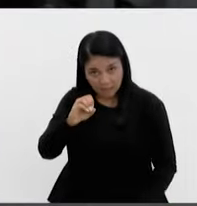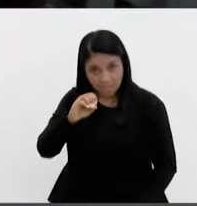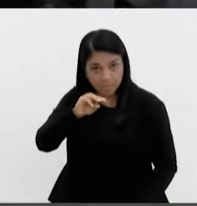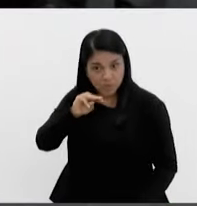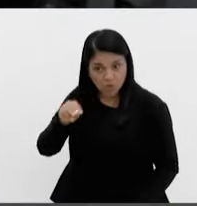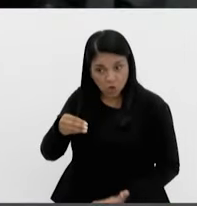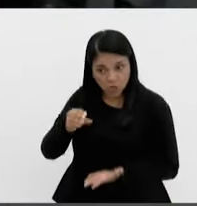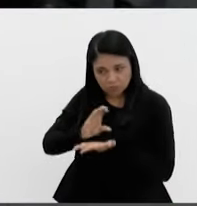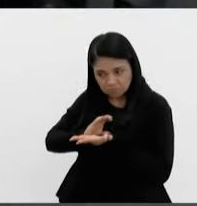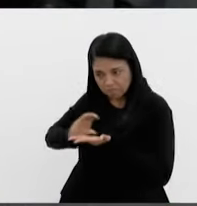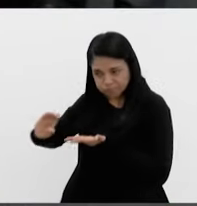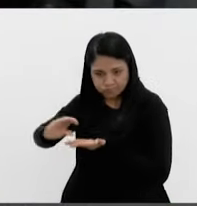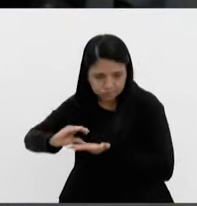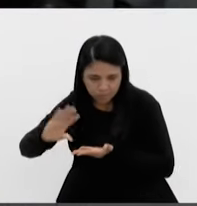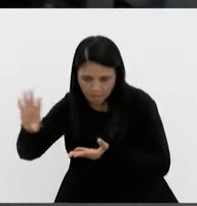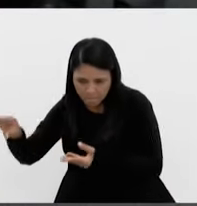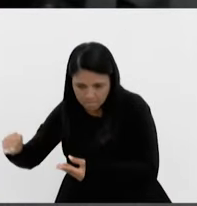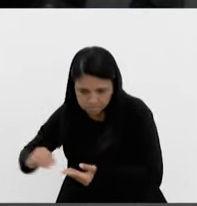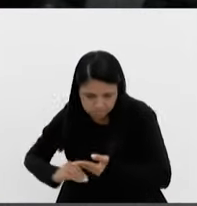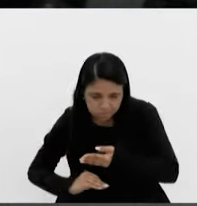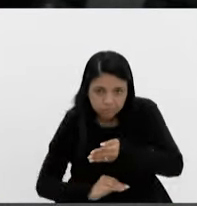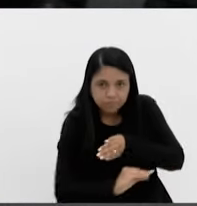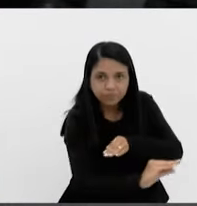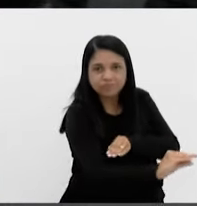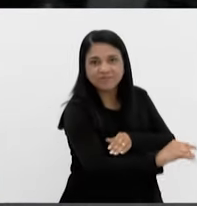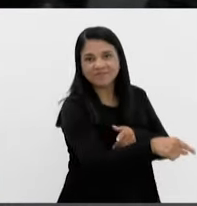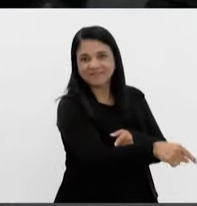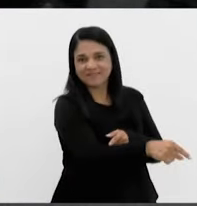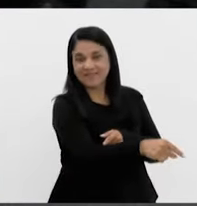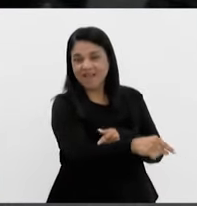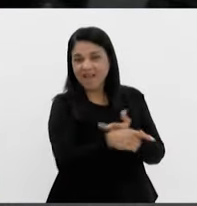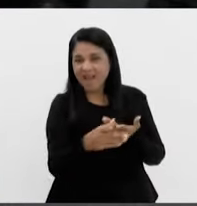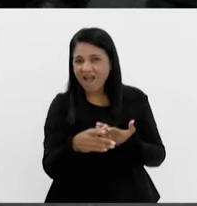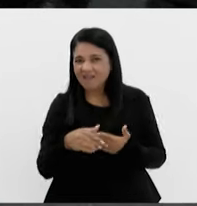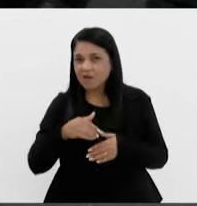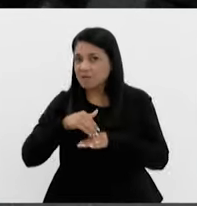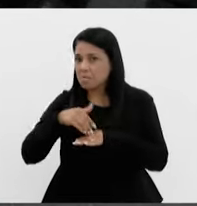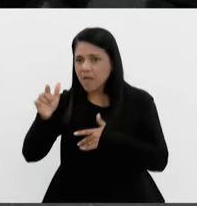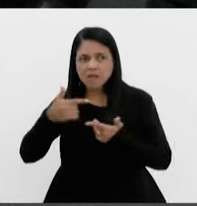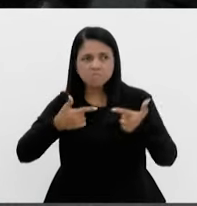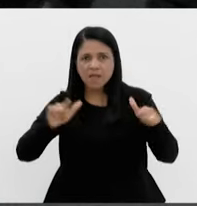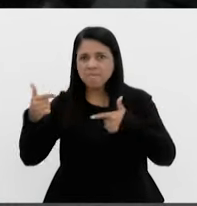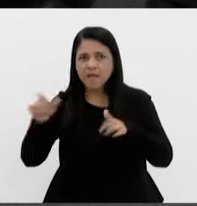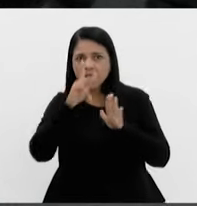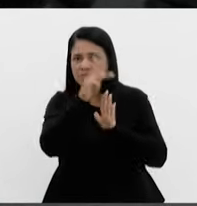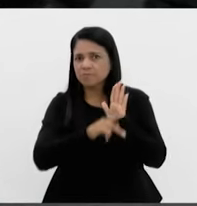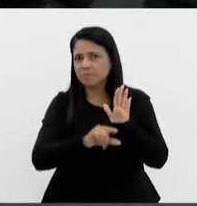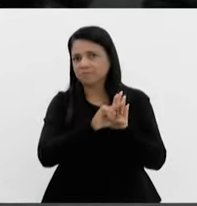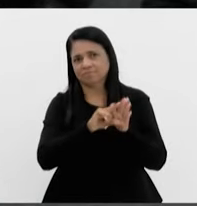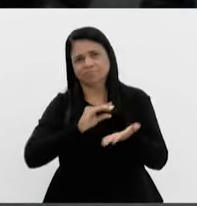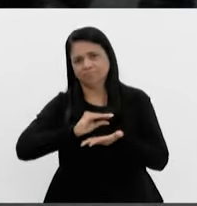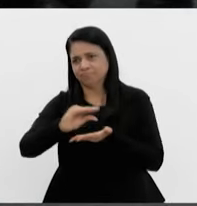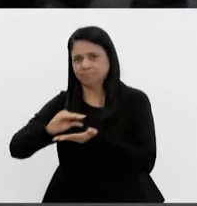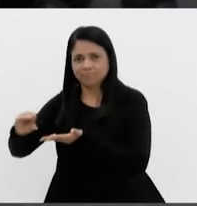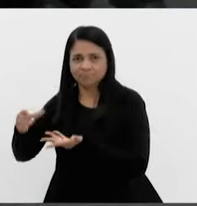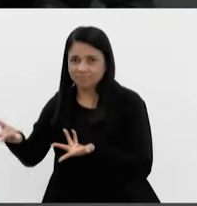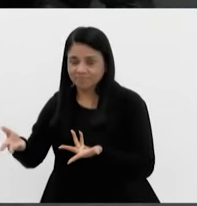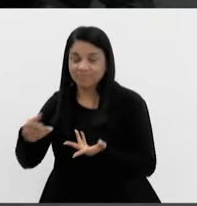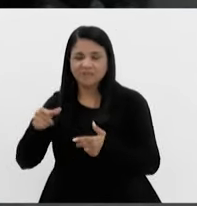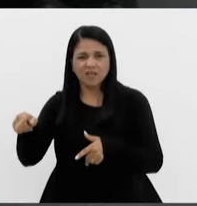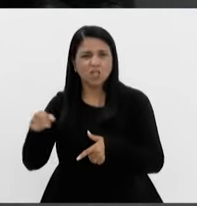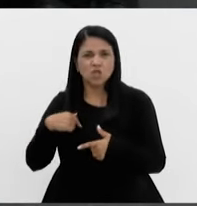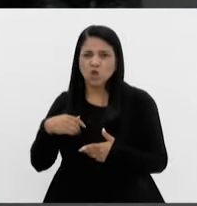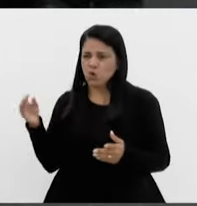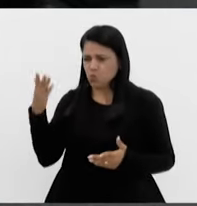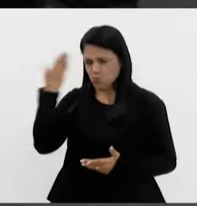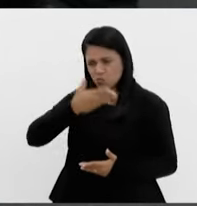tem outros ainda que virão eu não vi o pronunciamento dele agora para atacar frontalmente um policial honrado uma instituição